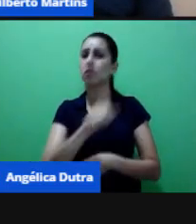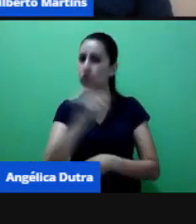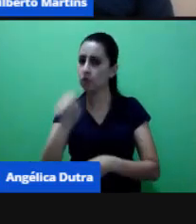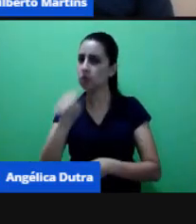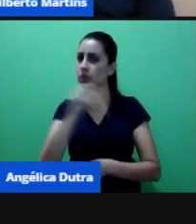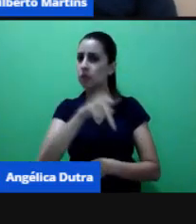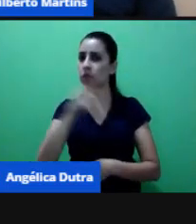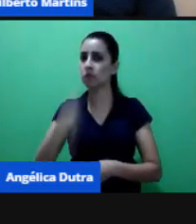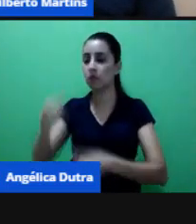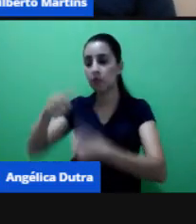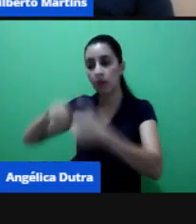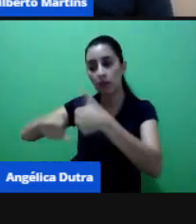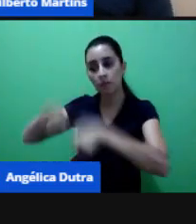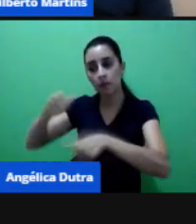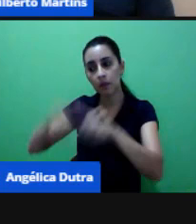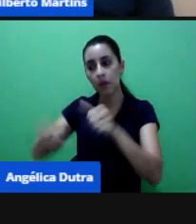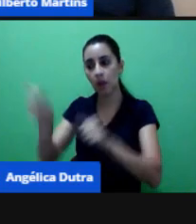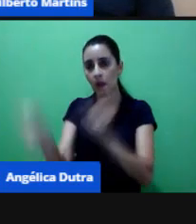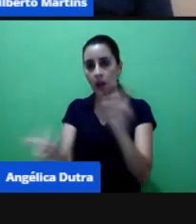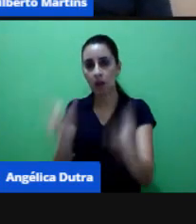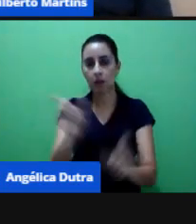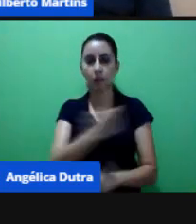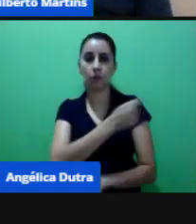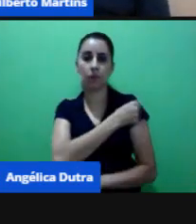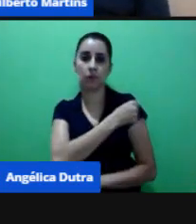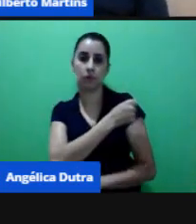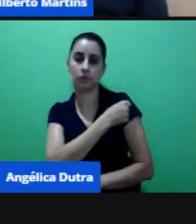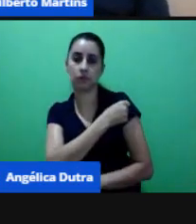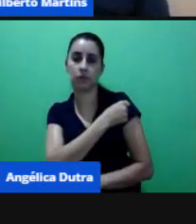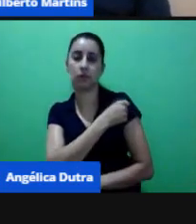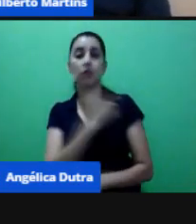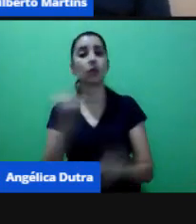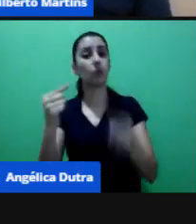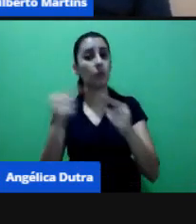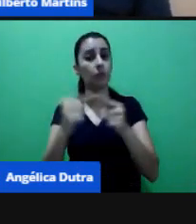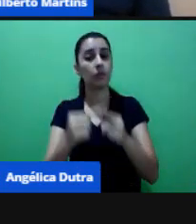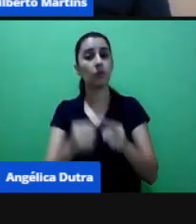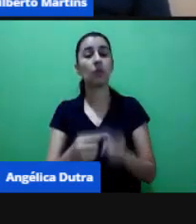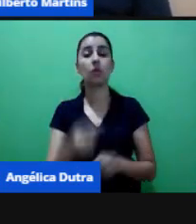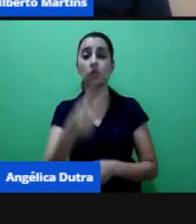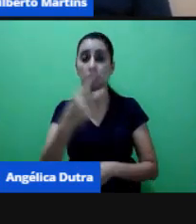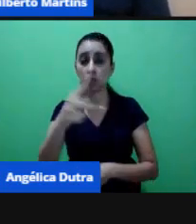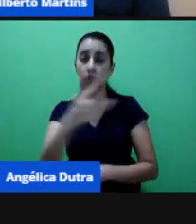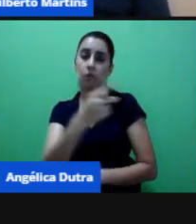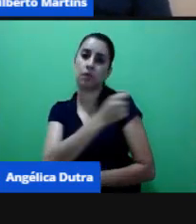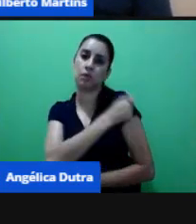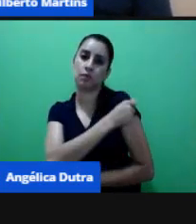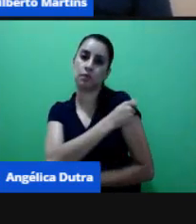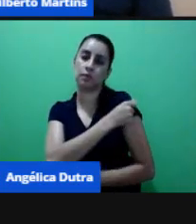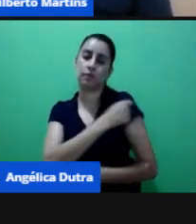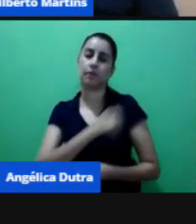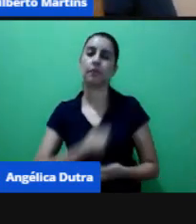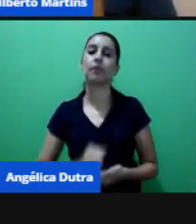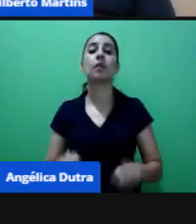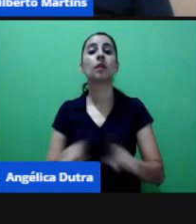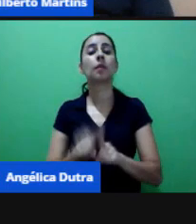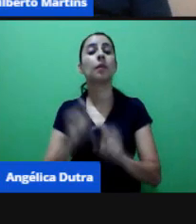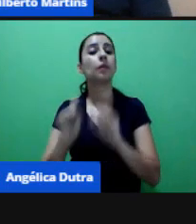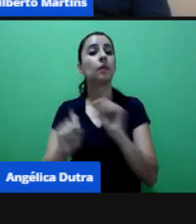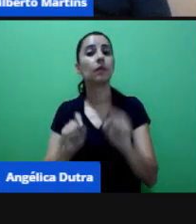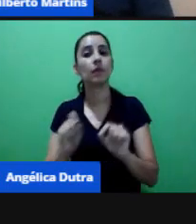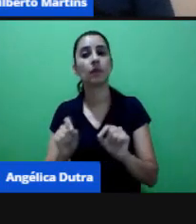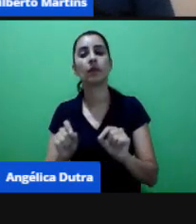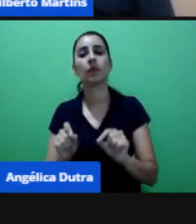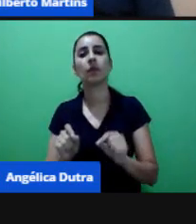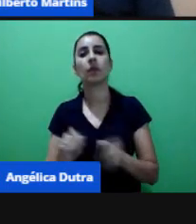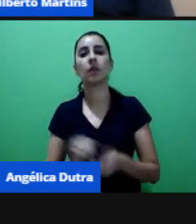de acordo com o respaldo da sua turma e do seu aluno. Além disso, também, há